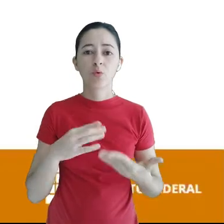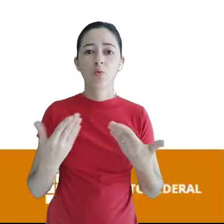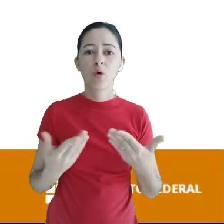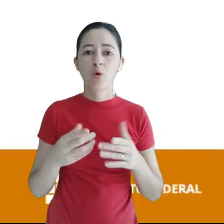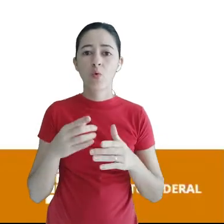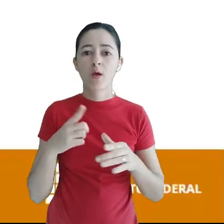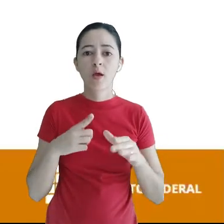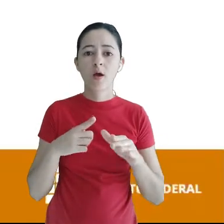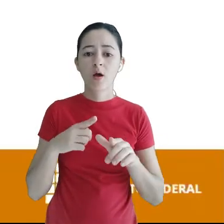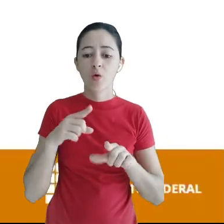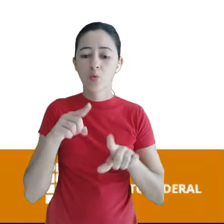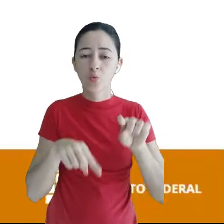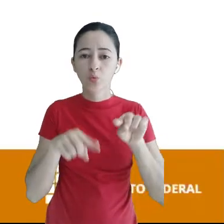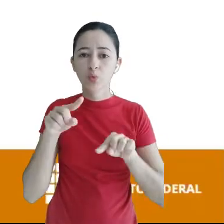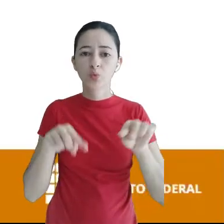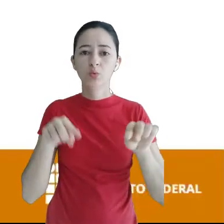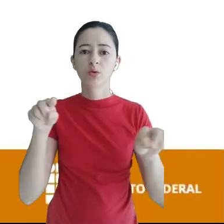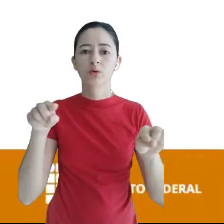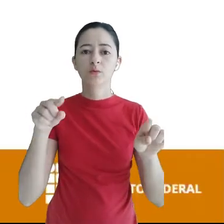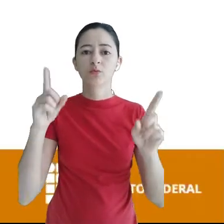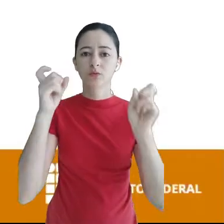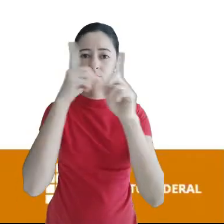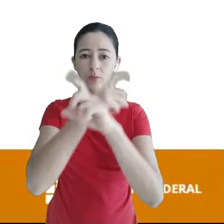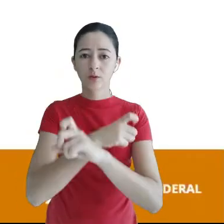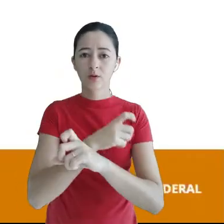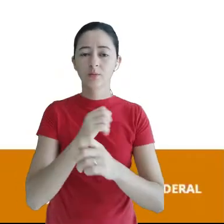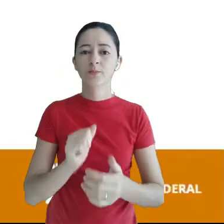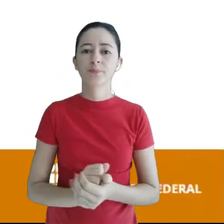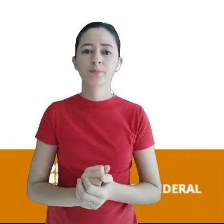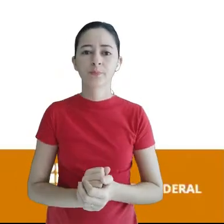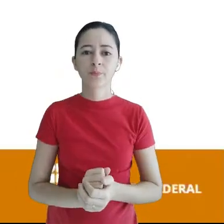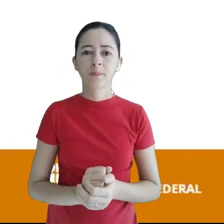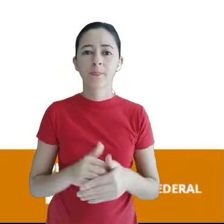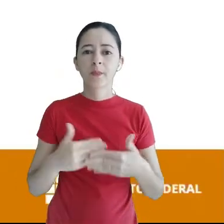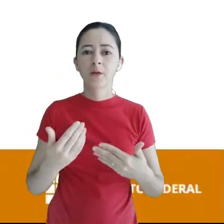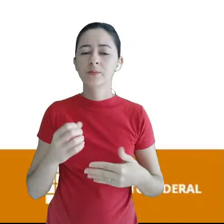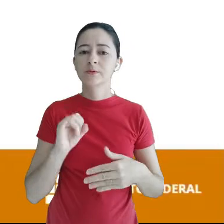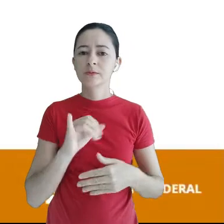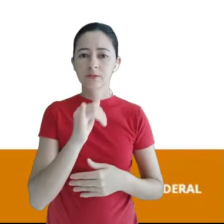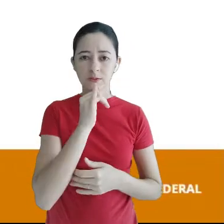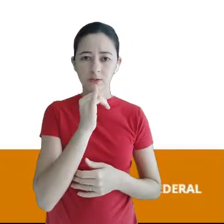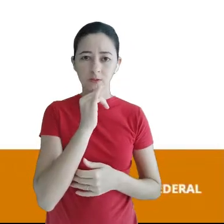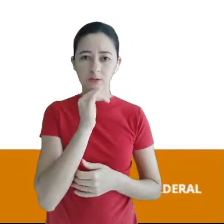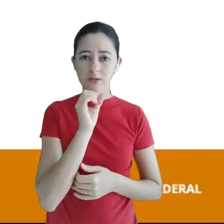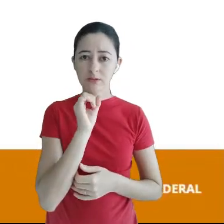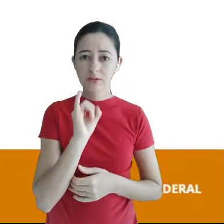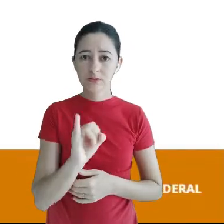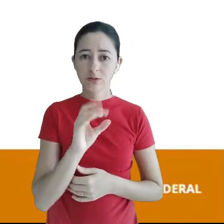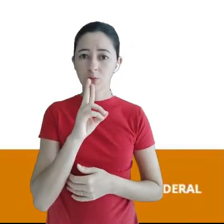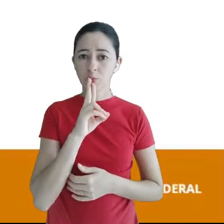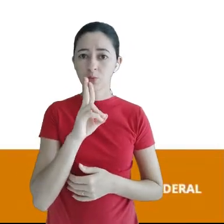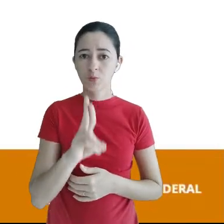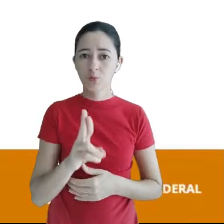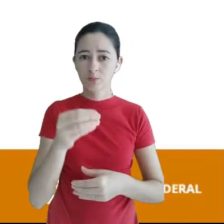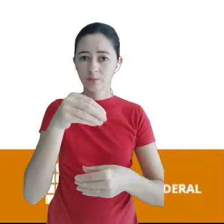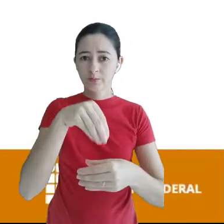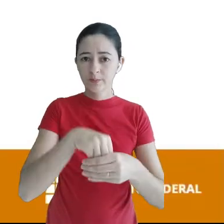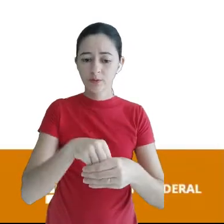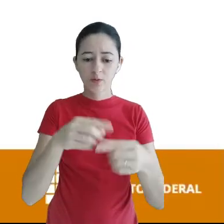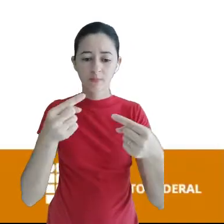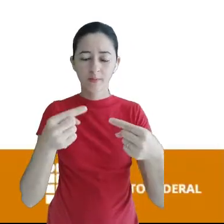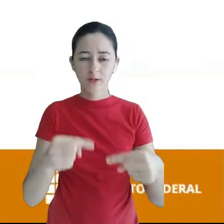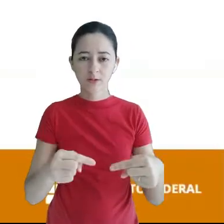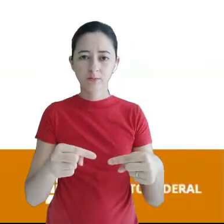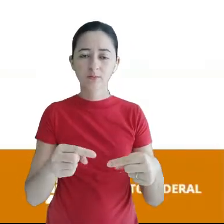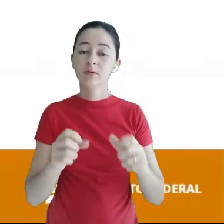Qual é o nível de complexidade desse atributo? Por exemplo, se eu colocasse resultado como atributo de partida, o